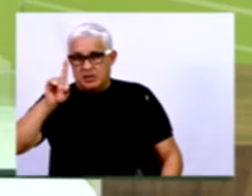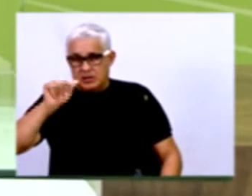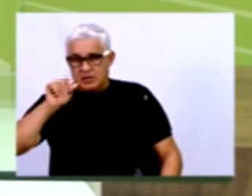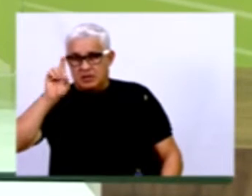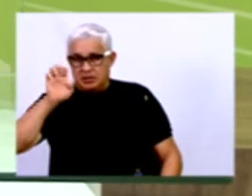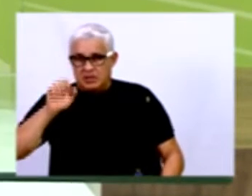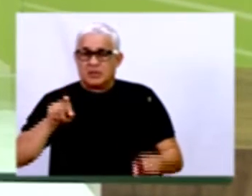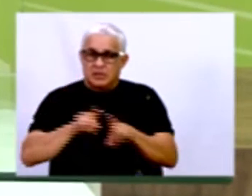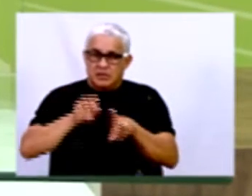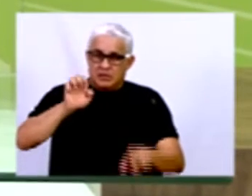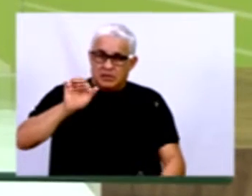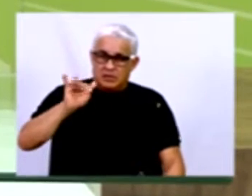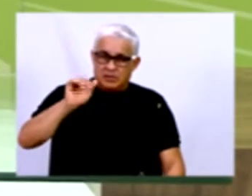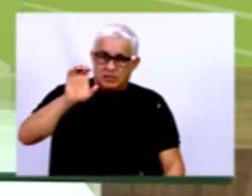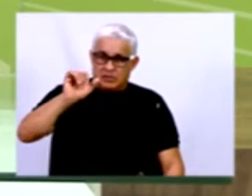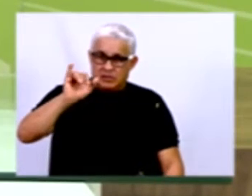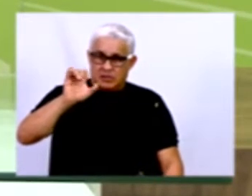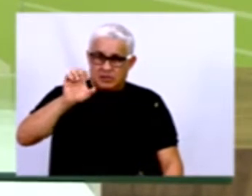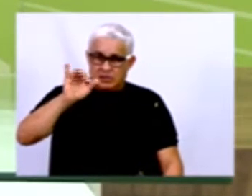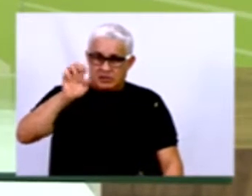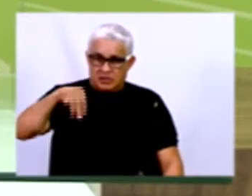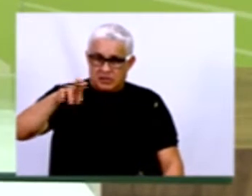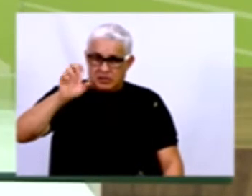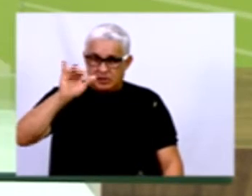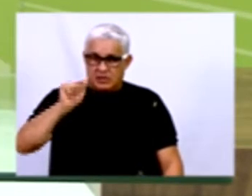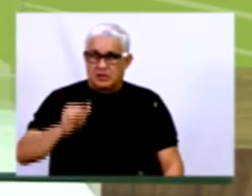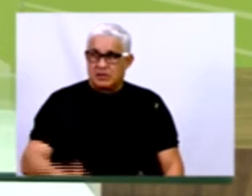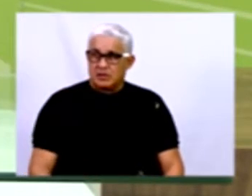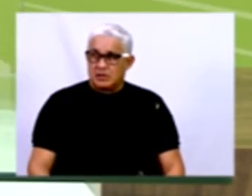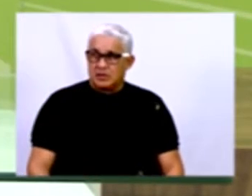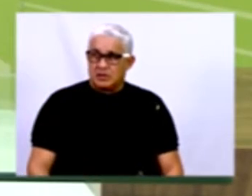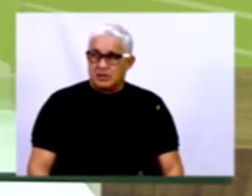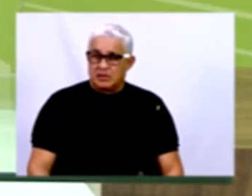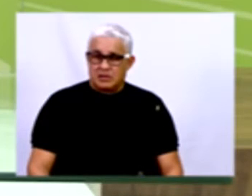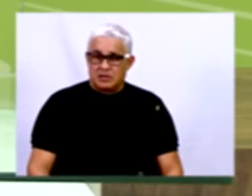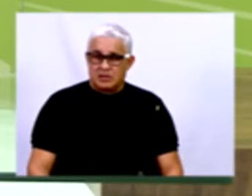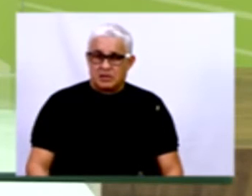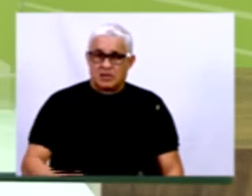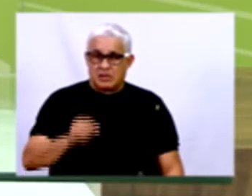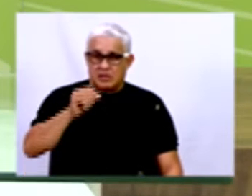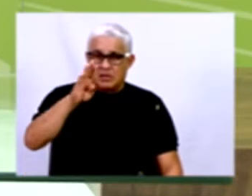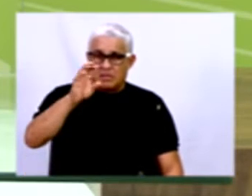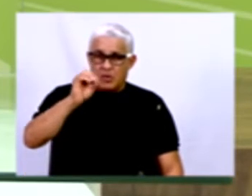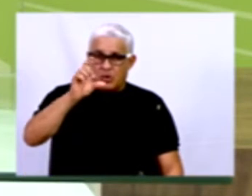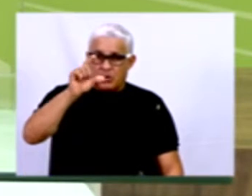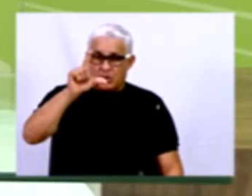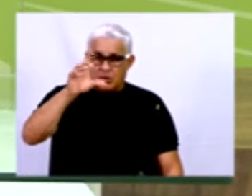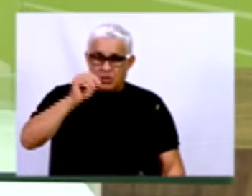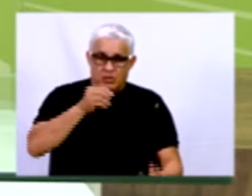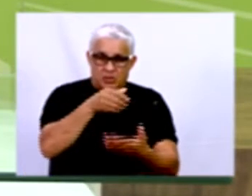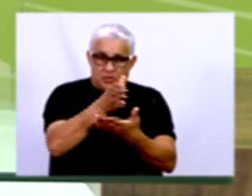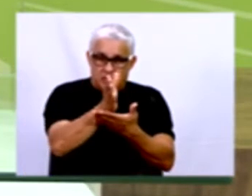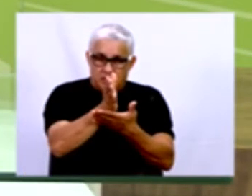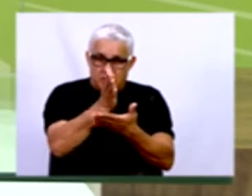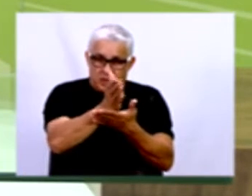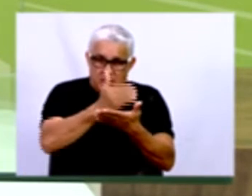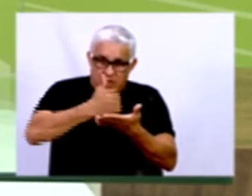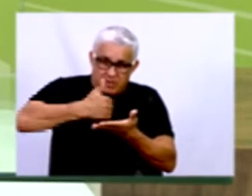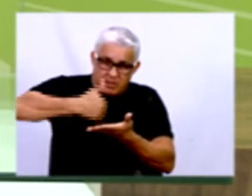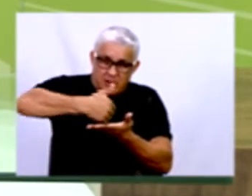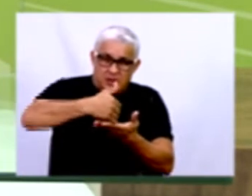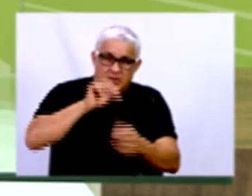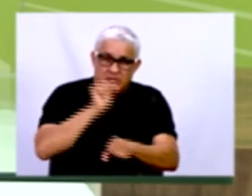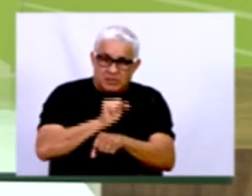de eficiência. É aquilo que a gente discute, repartir o bolo quanto pequeno ou esperar o bolo crescer